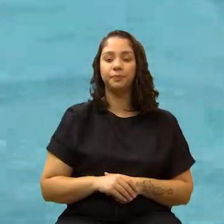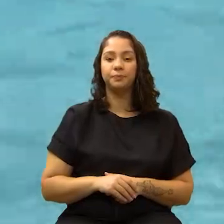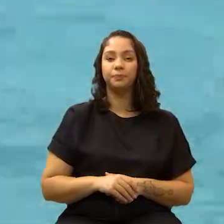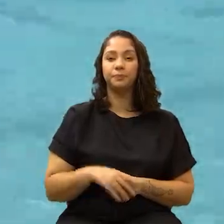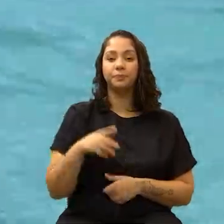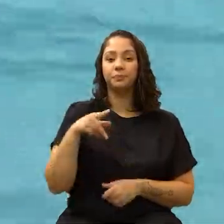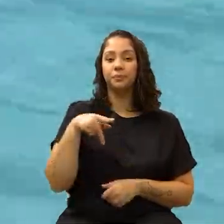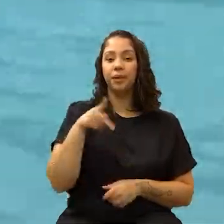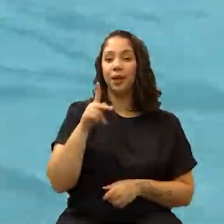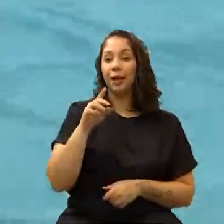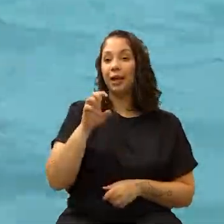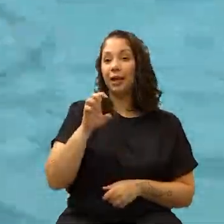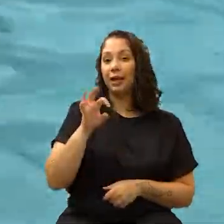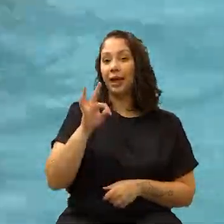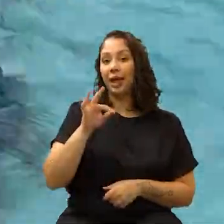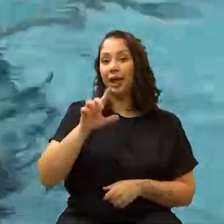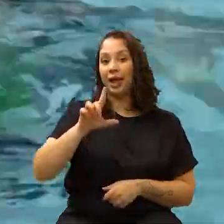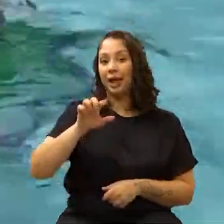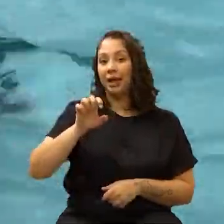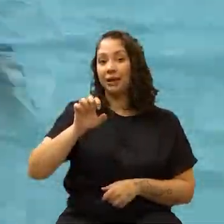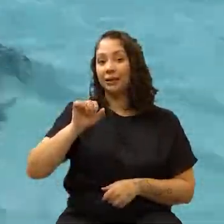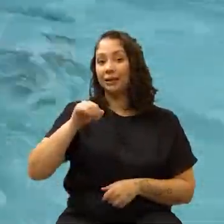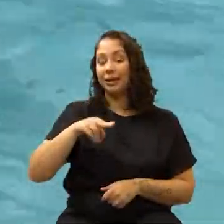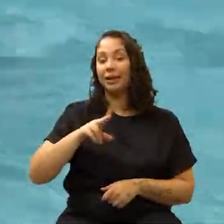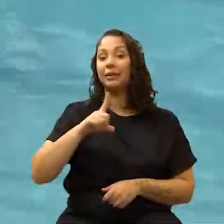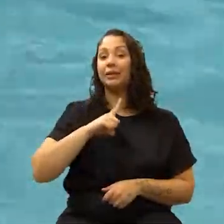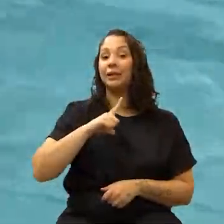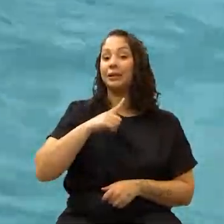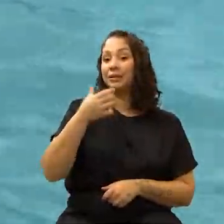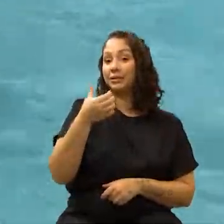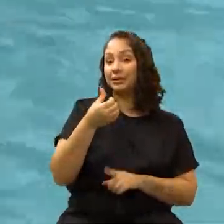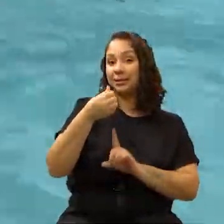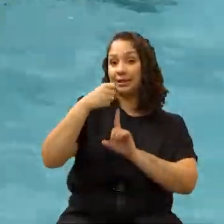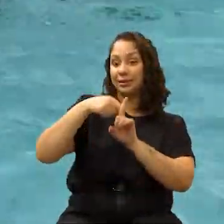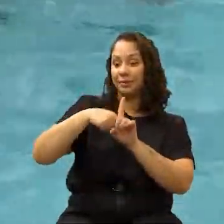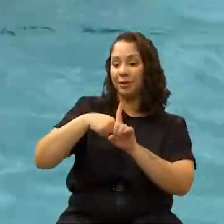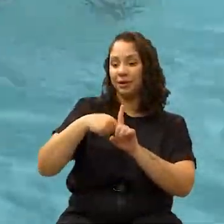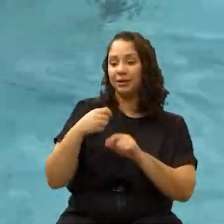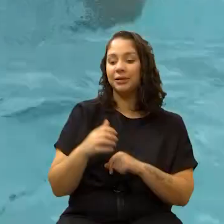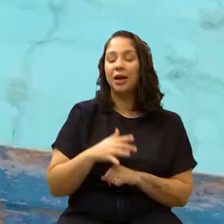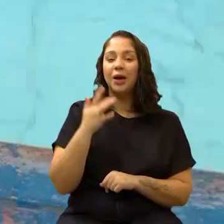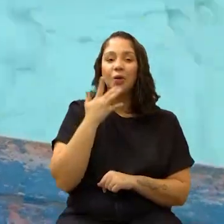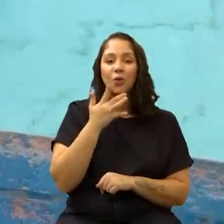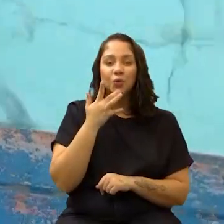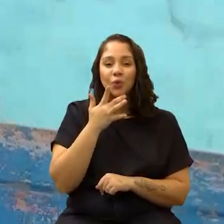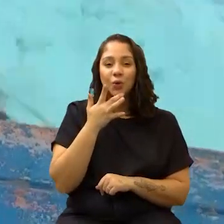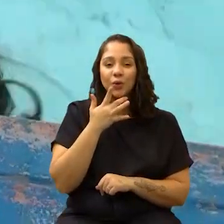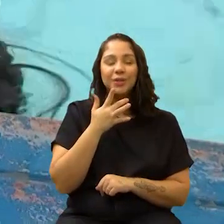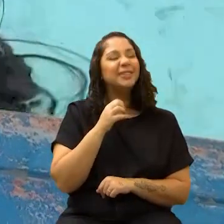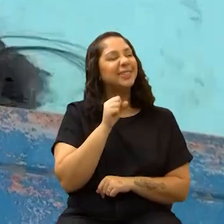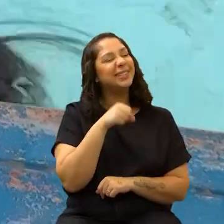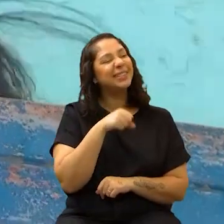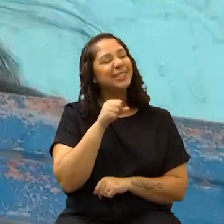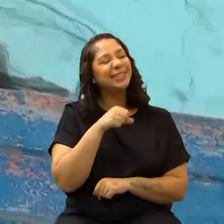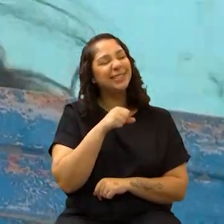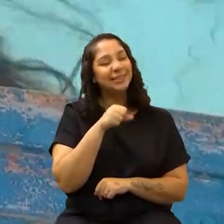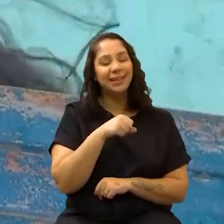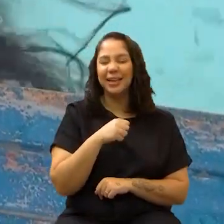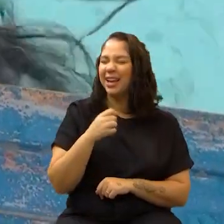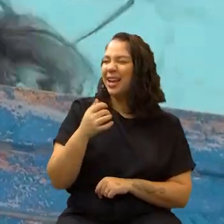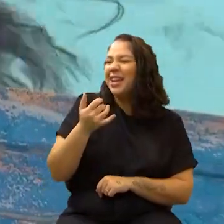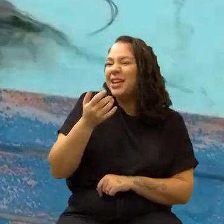A Kathleen frequenta as aulas de natação há 6 meses e ainda faz triatlon. Kathleen, conta pra mim, tá gostoso aí